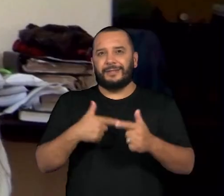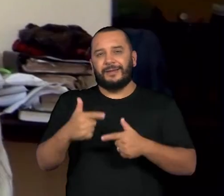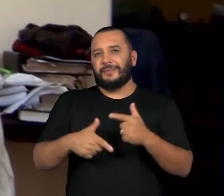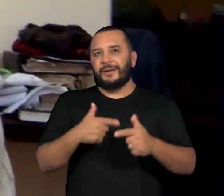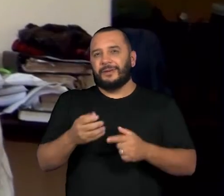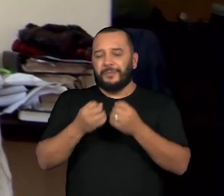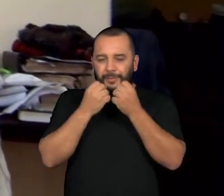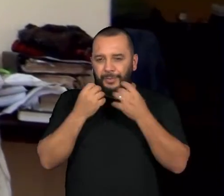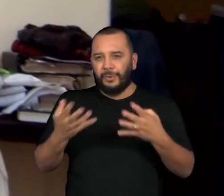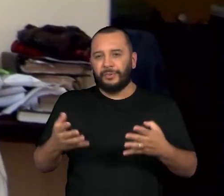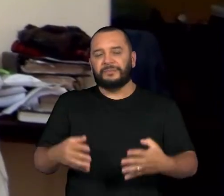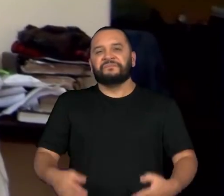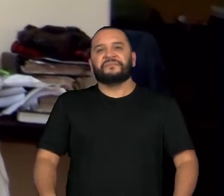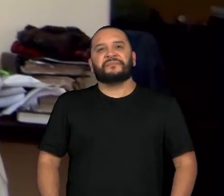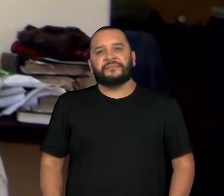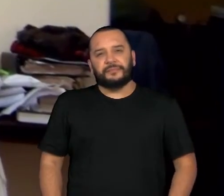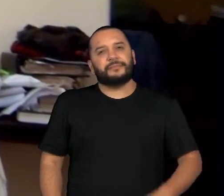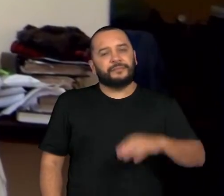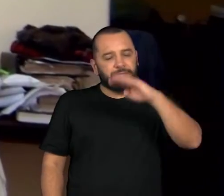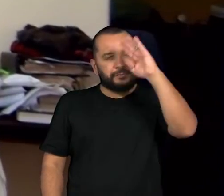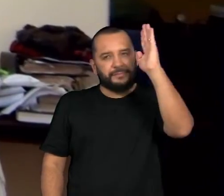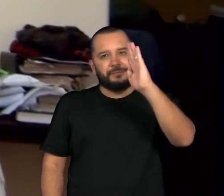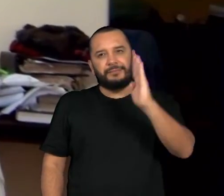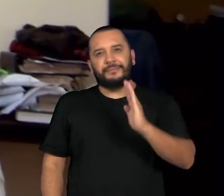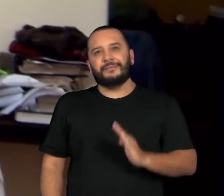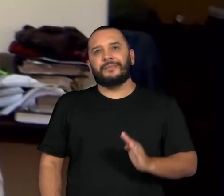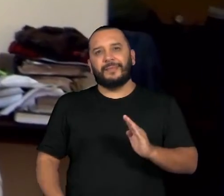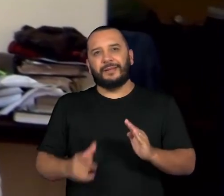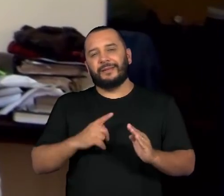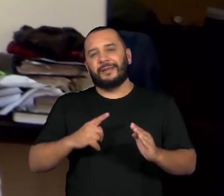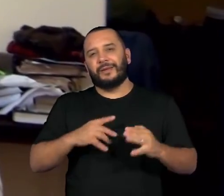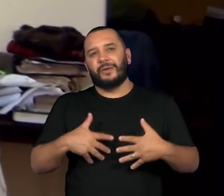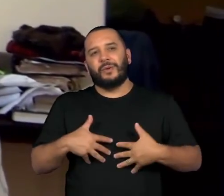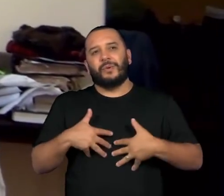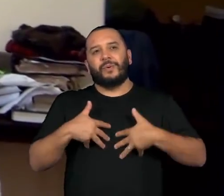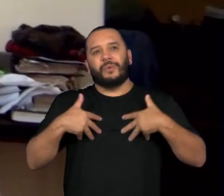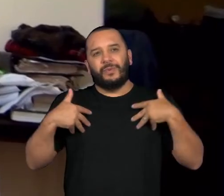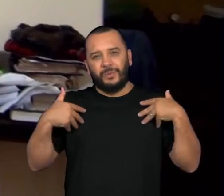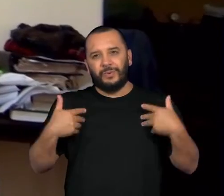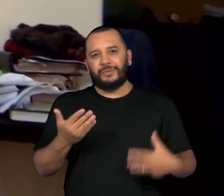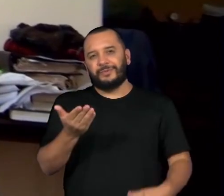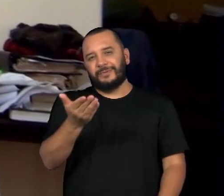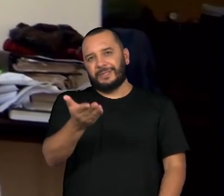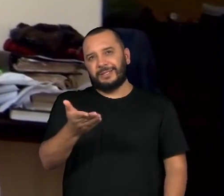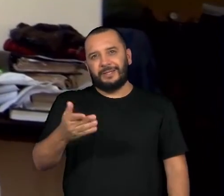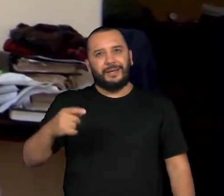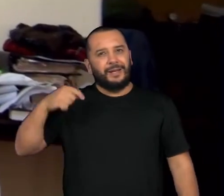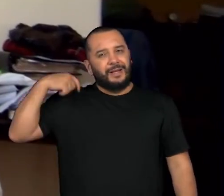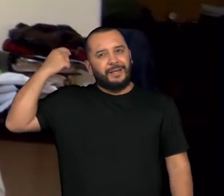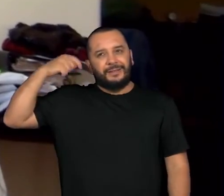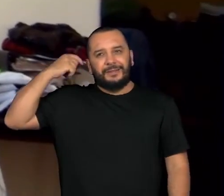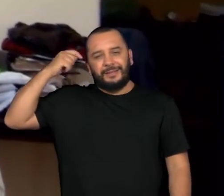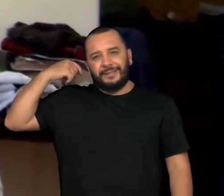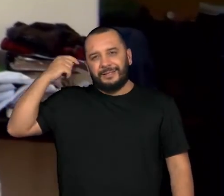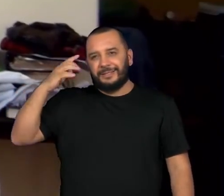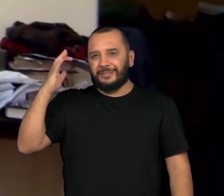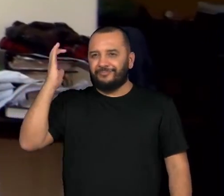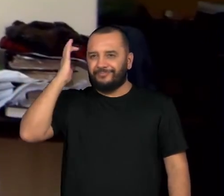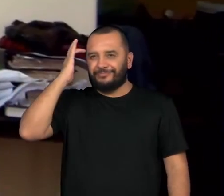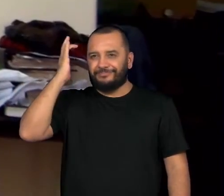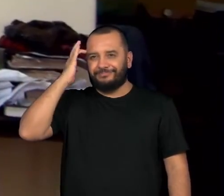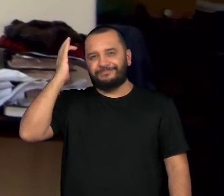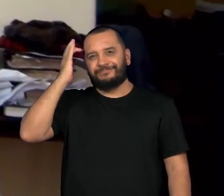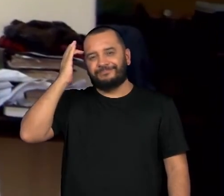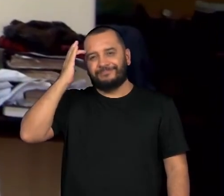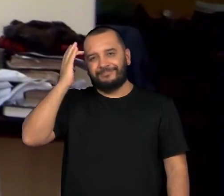juntos. O Brasil tem que se orgulhar de ter uma atriz assim tão instrumentada, tão talentosa como